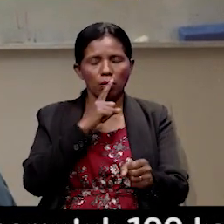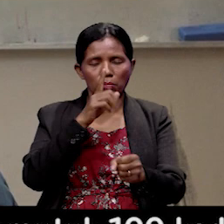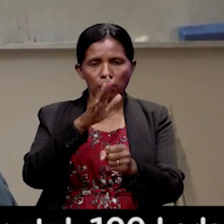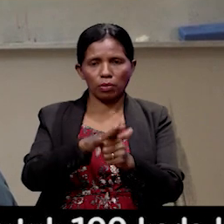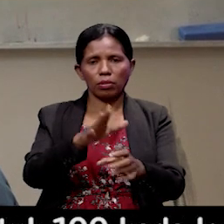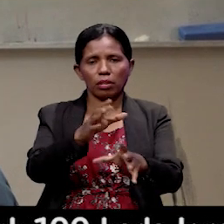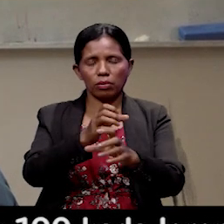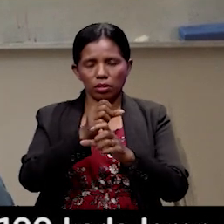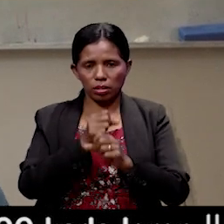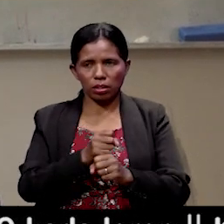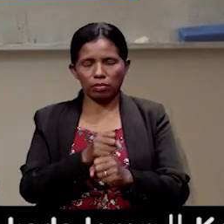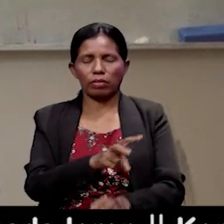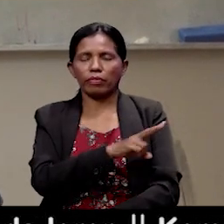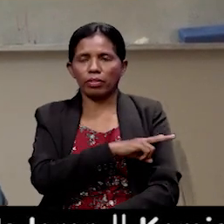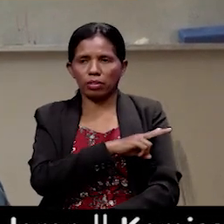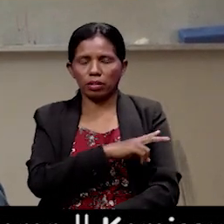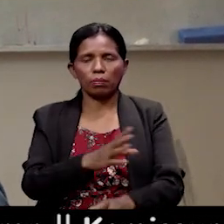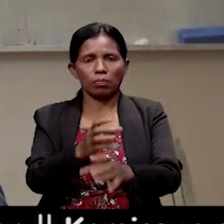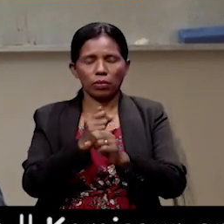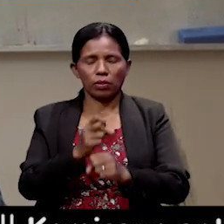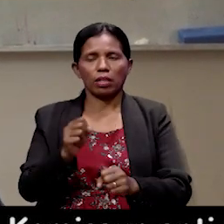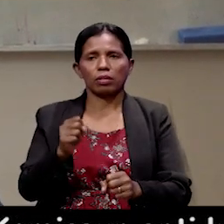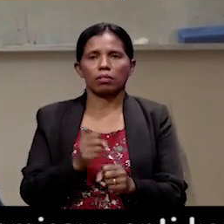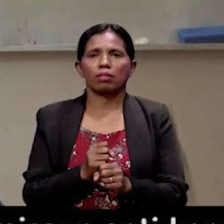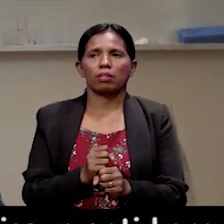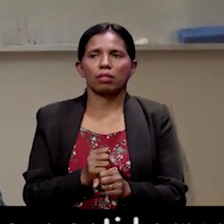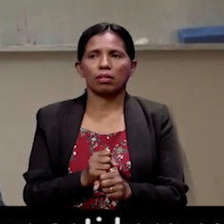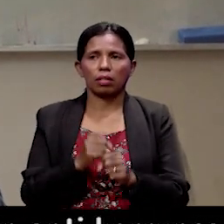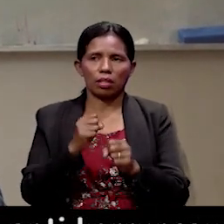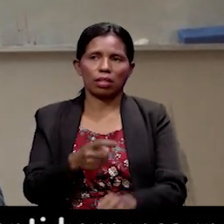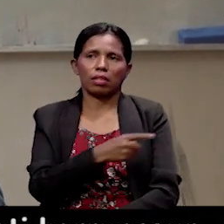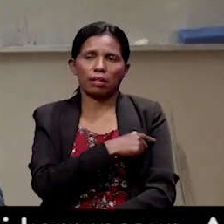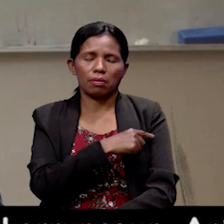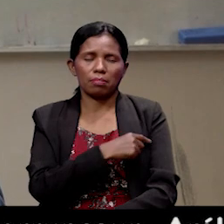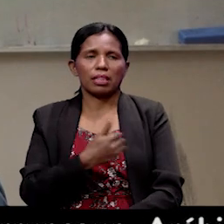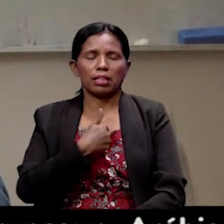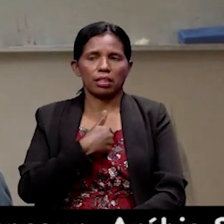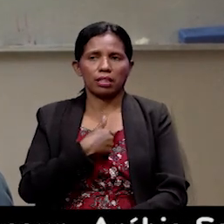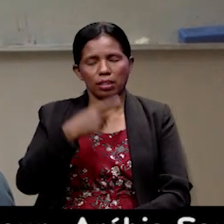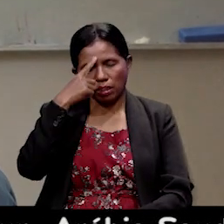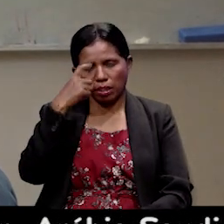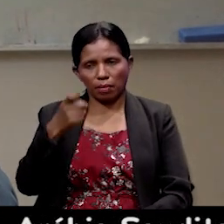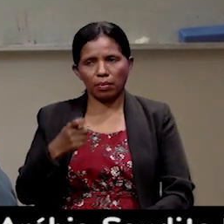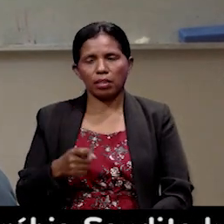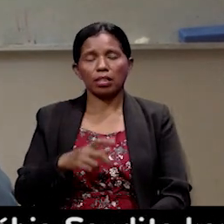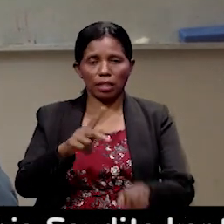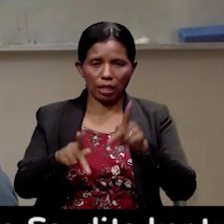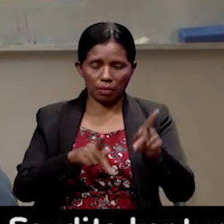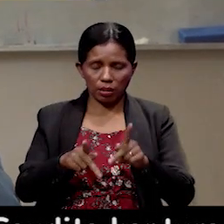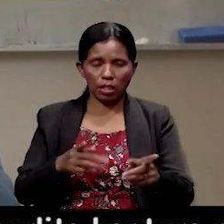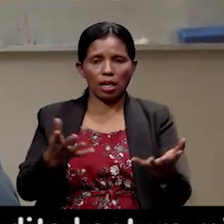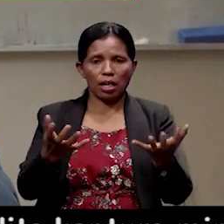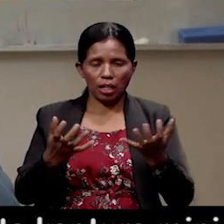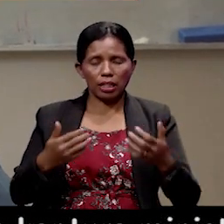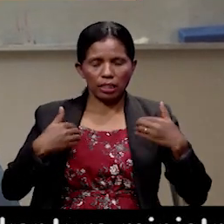simu vacina ka ni pronto atu simu objeto ruban be hatama bani singkala tamba ni ten ke emane rasik iha direito